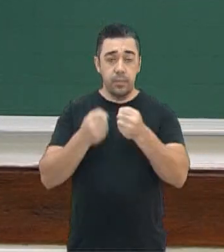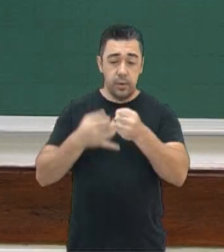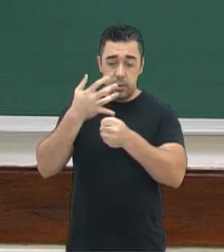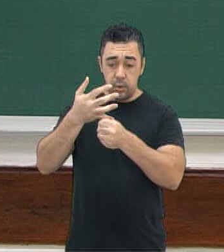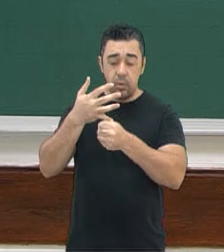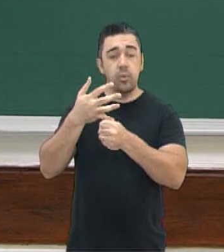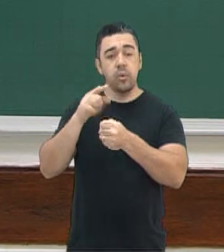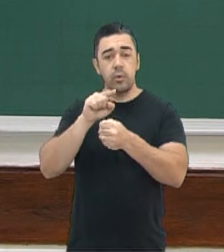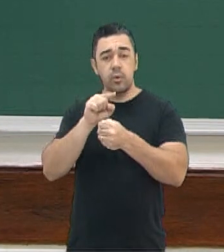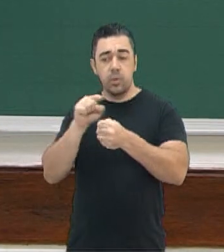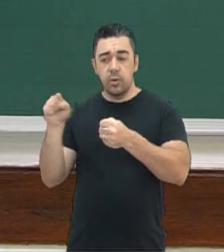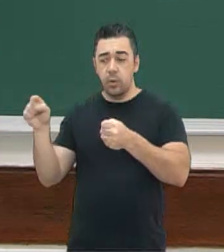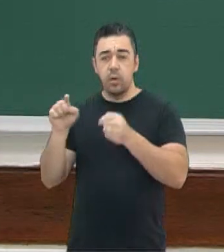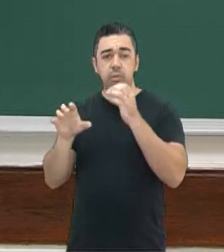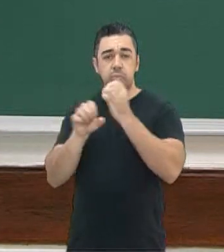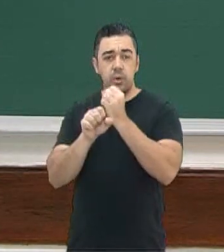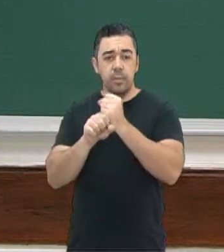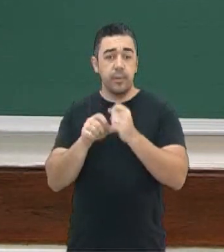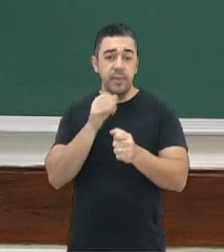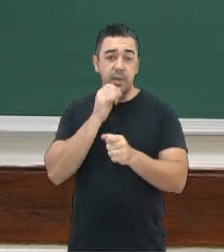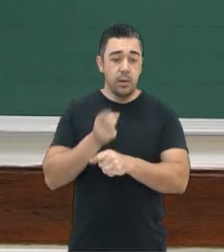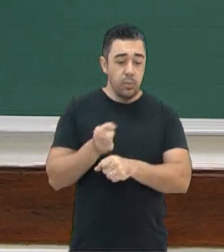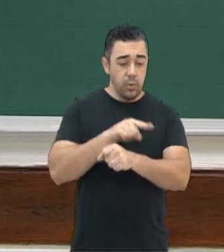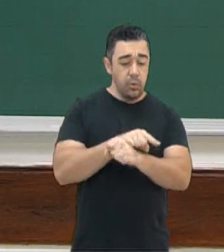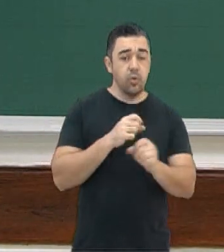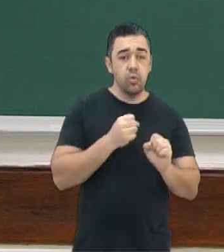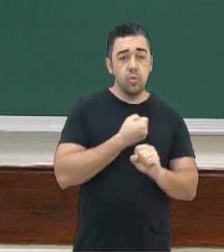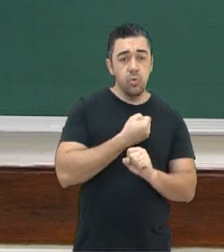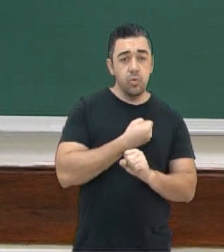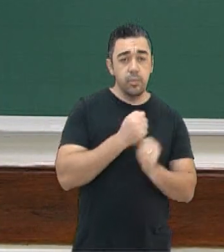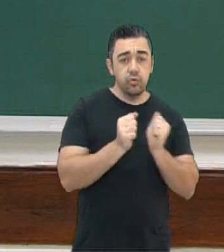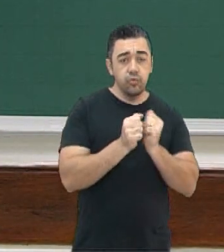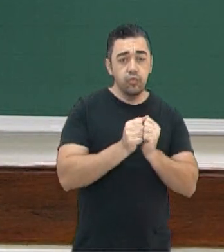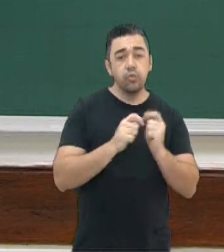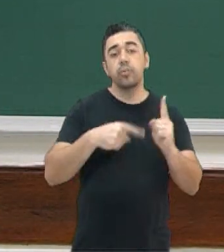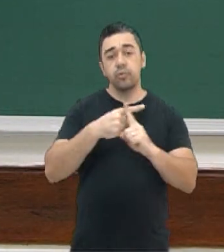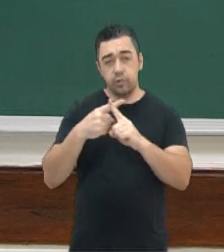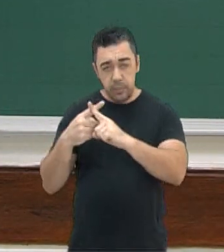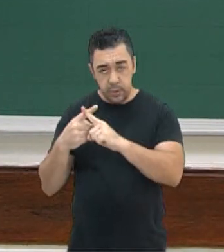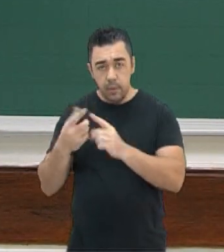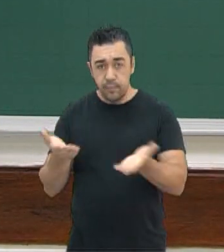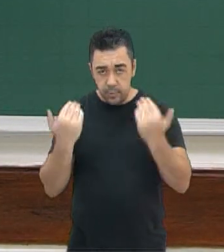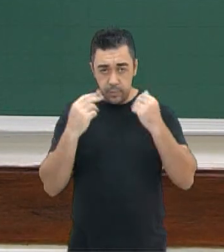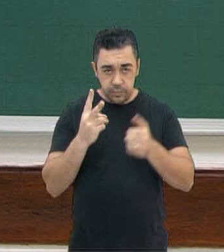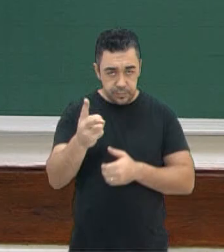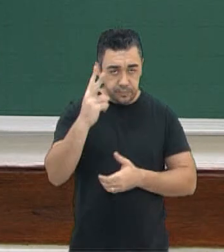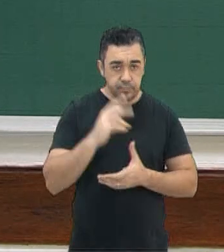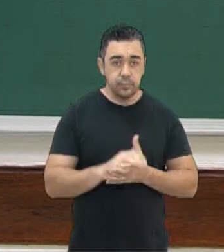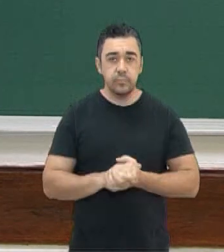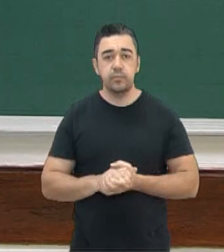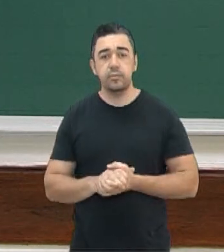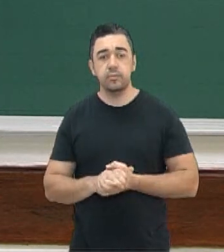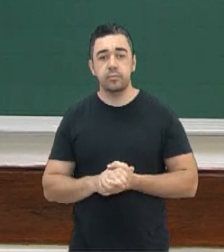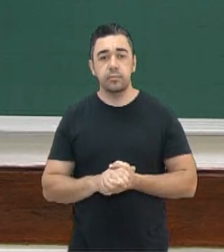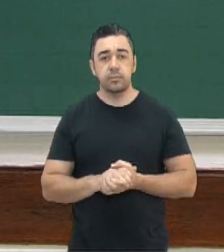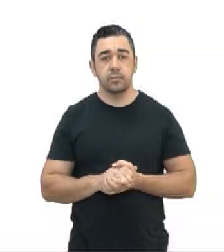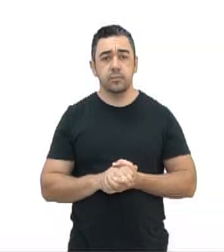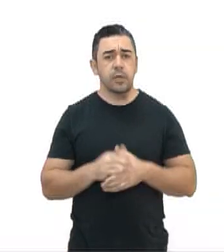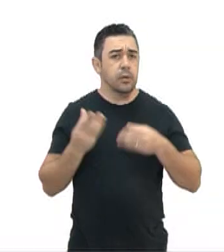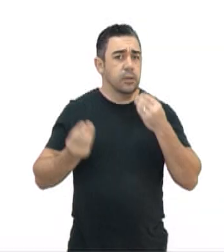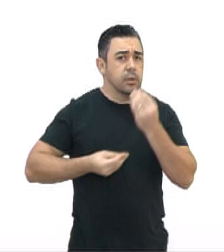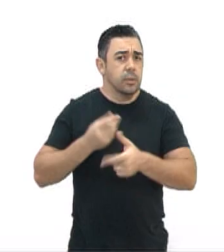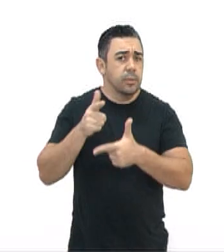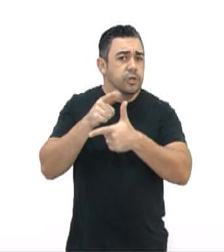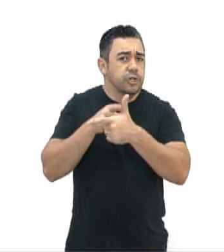as letras e faz o que com o expoente? Soma-se os expoentes. Vamos continuar? E na divisão